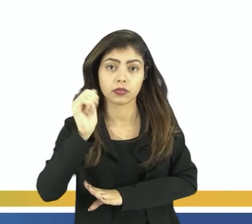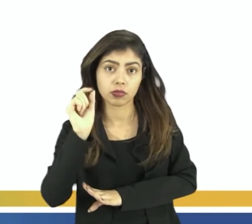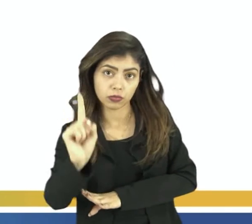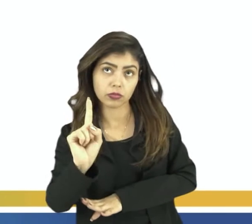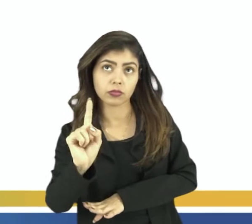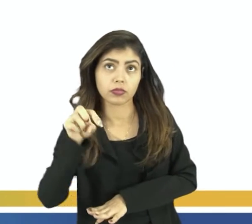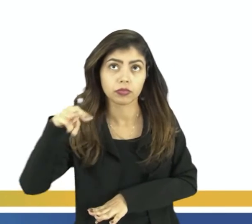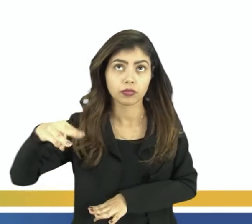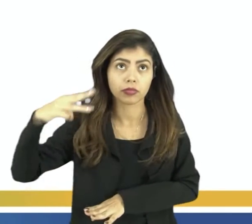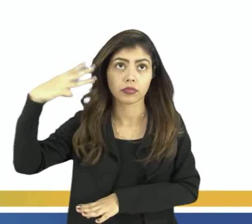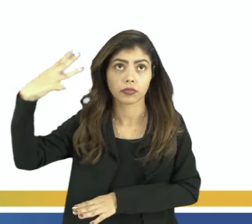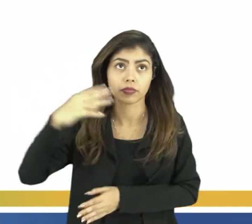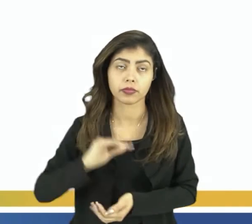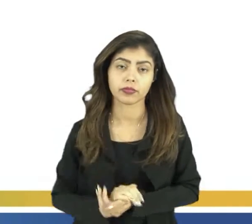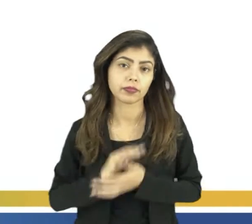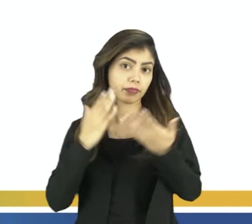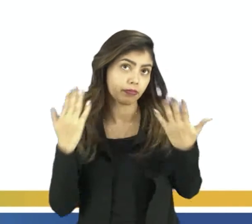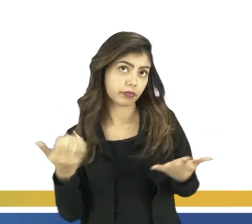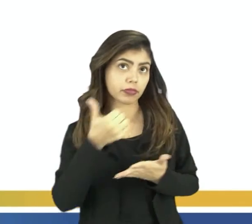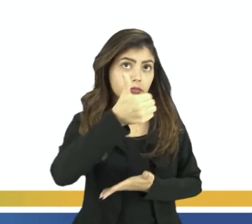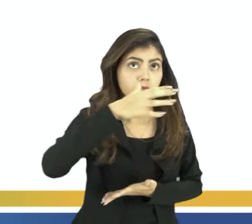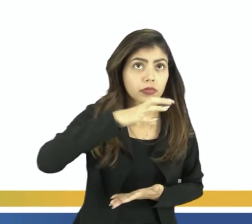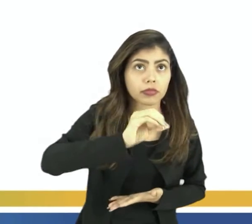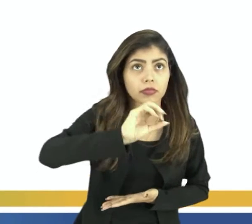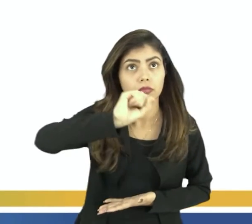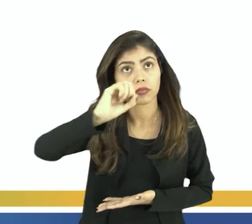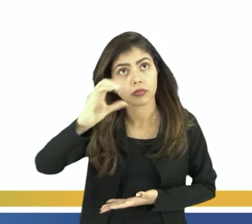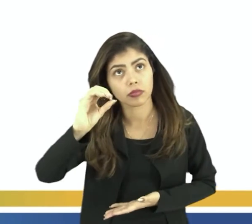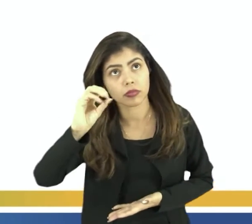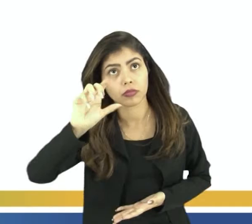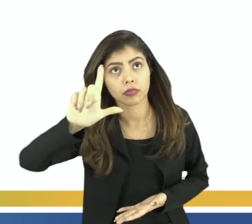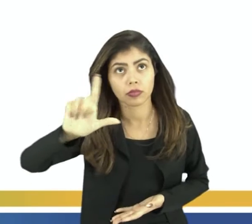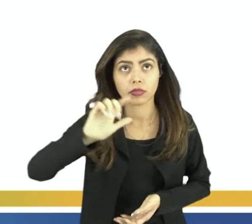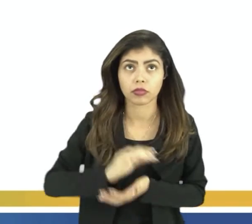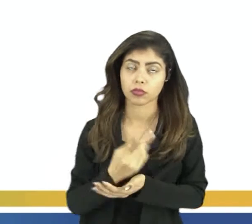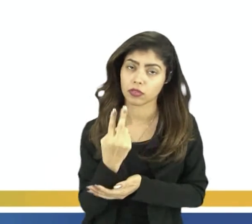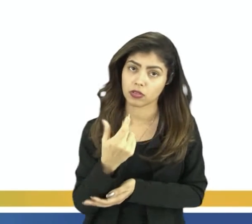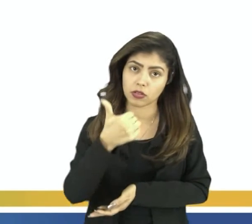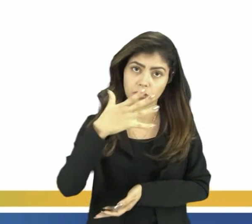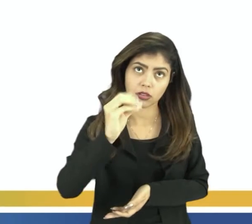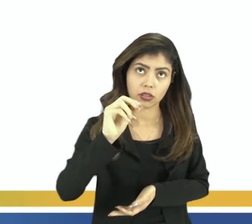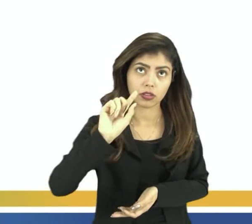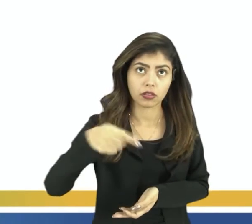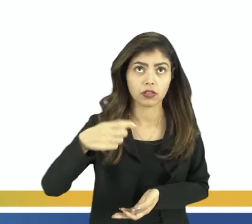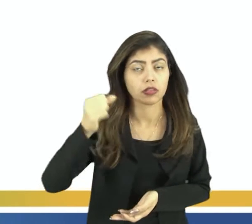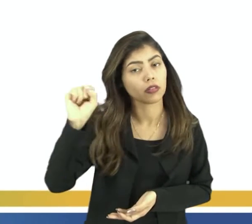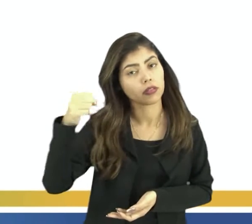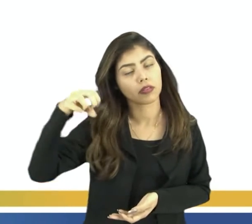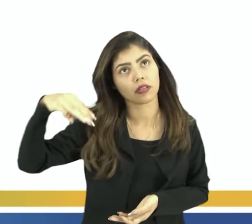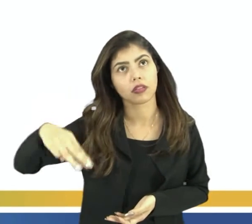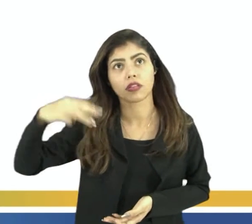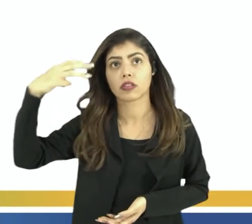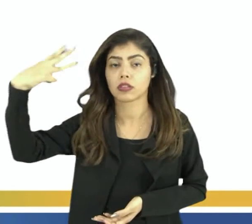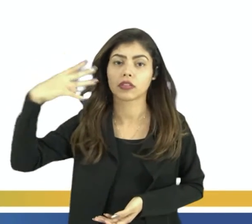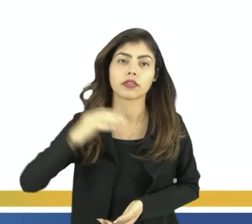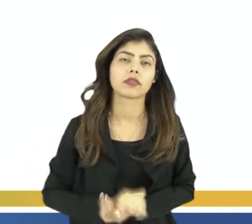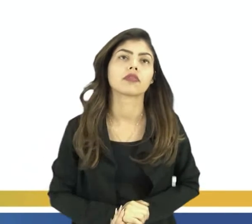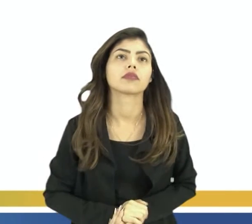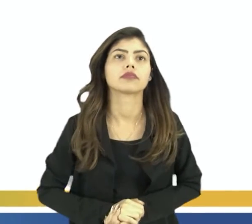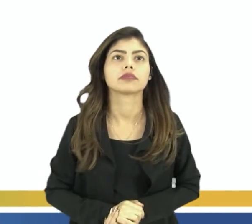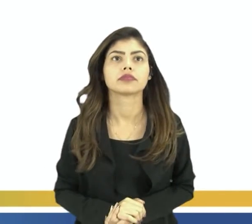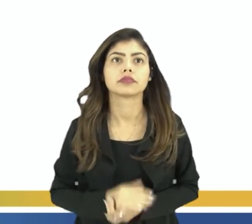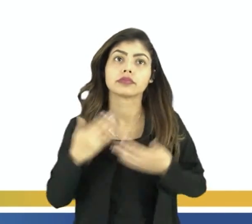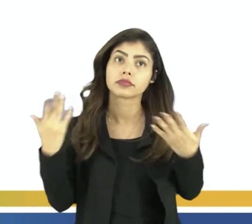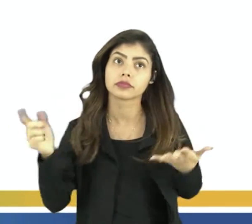0,001 metro cúbico. Então, 10.800 litros é igual a 10,8 metro